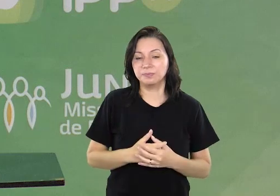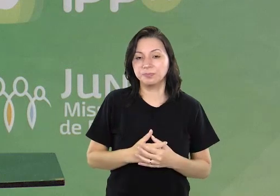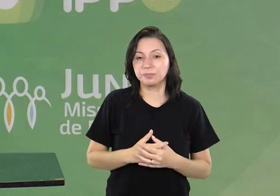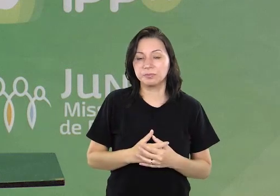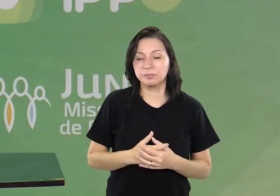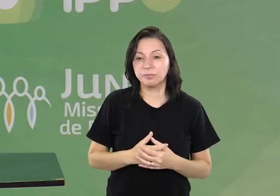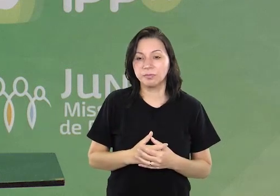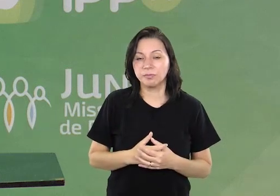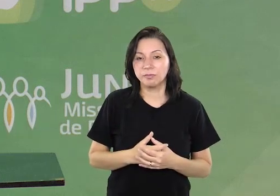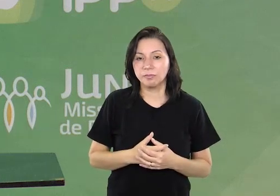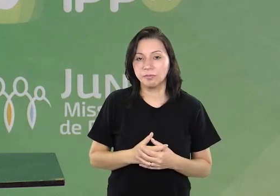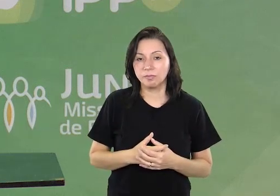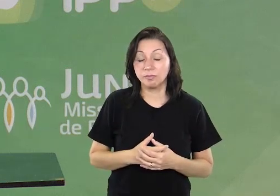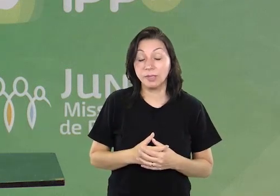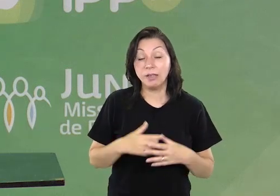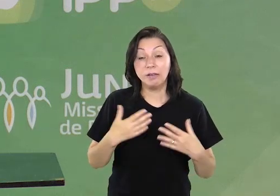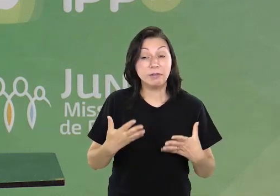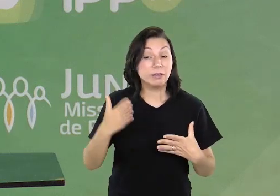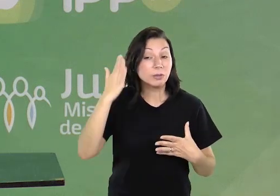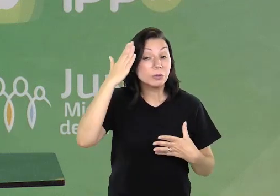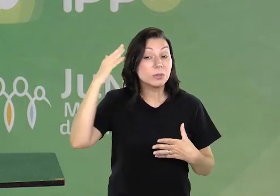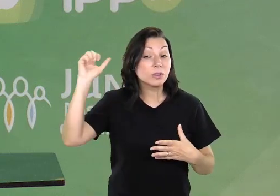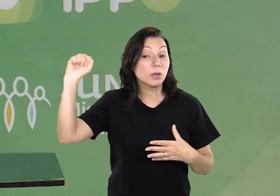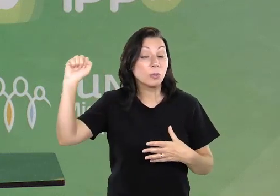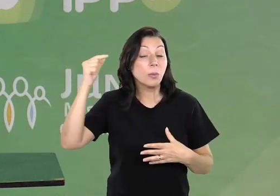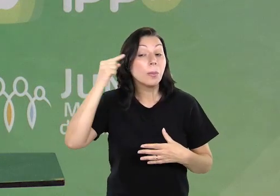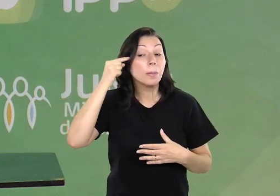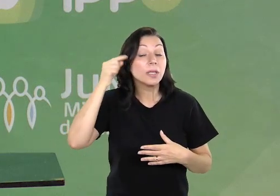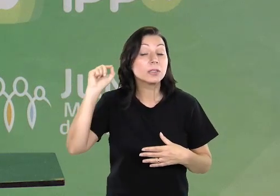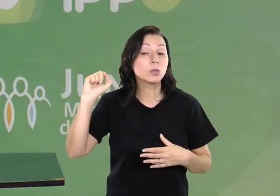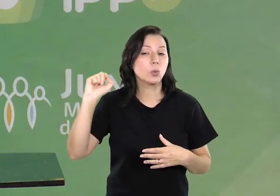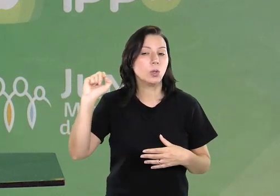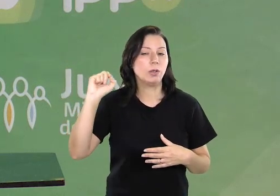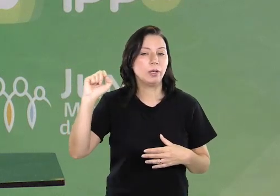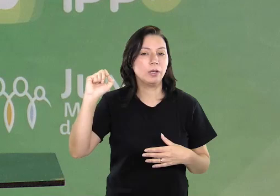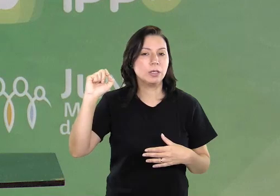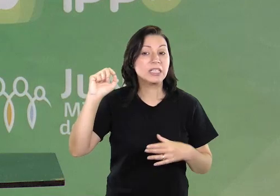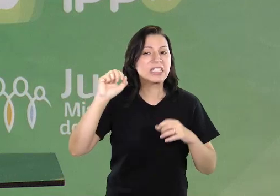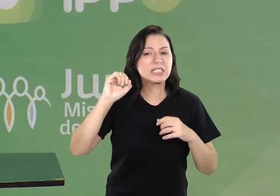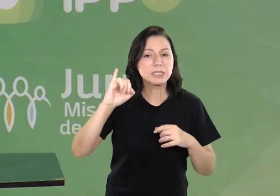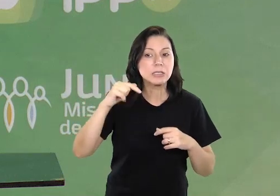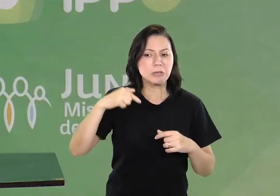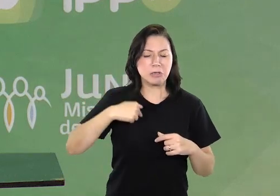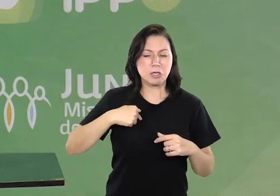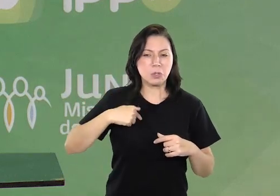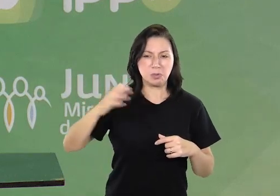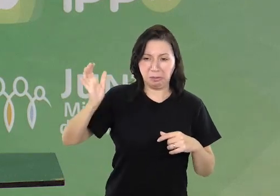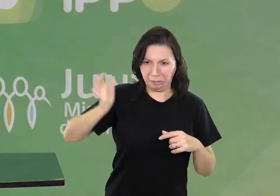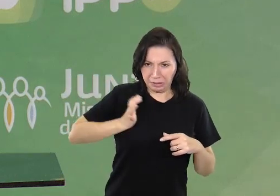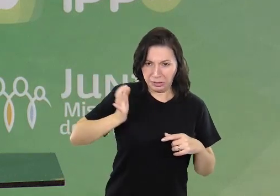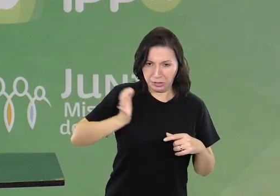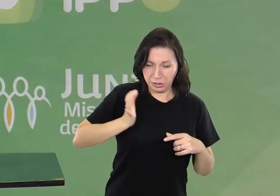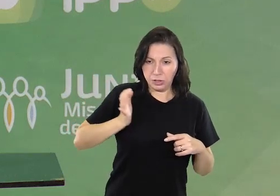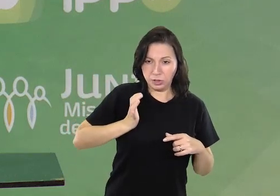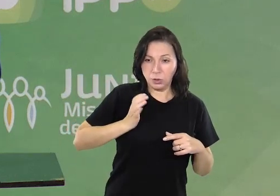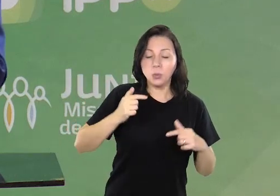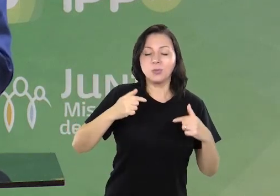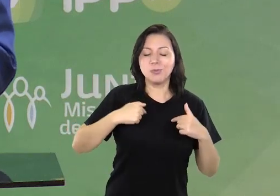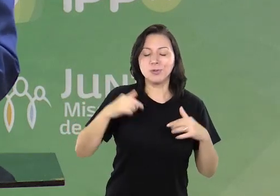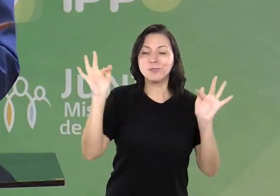ele pensa tendo muito você feliz possui mais alguma coisa você mais feliz